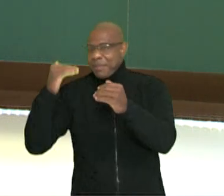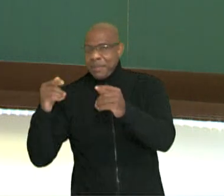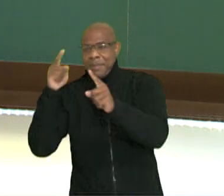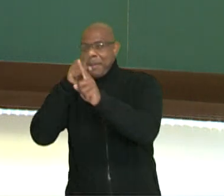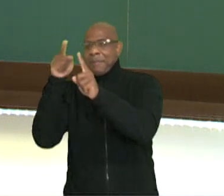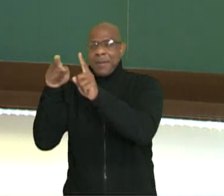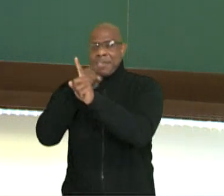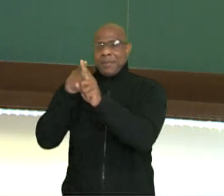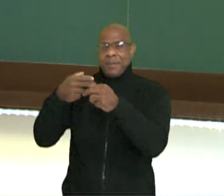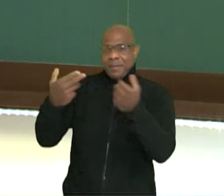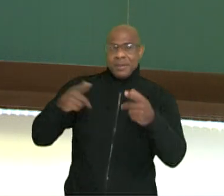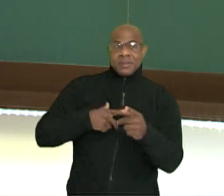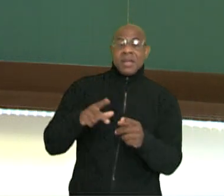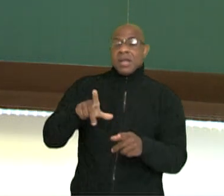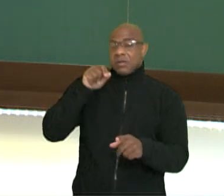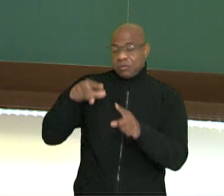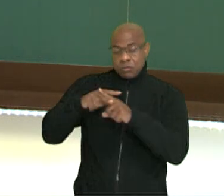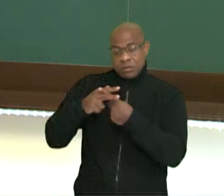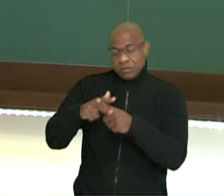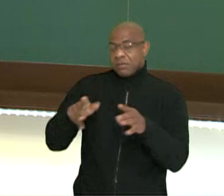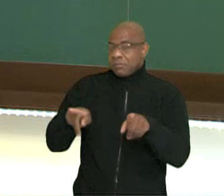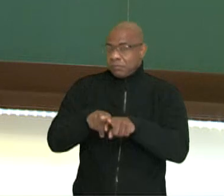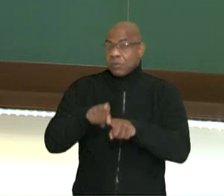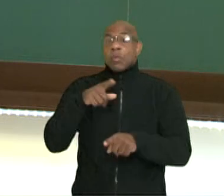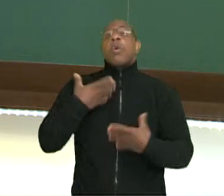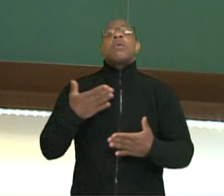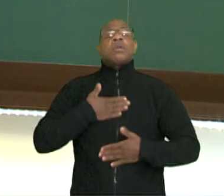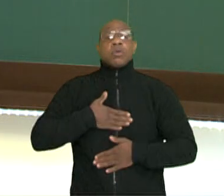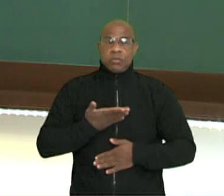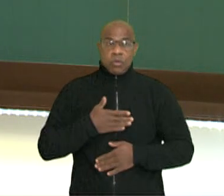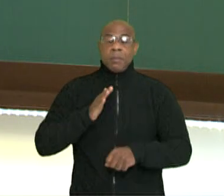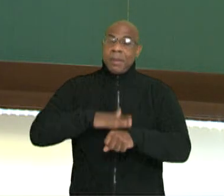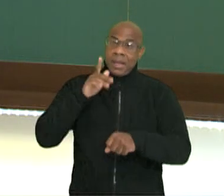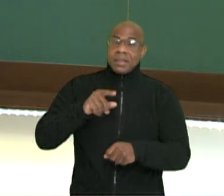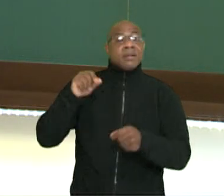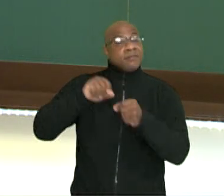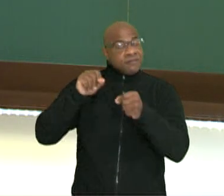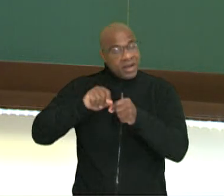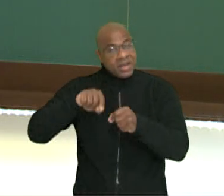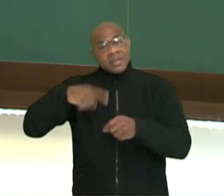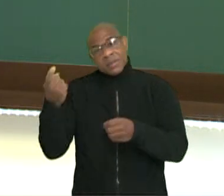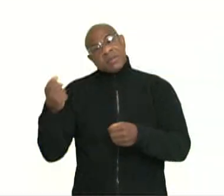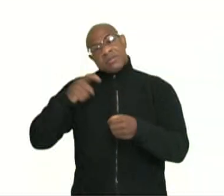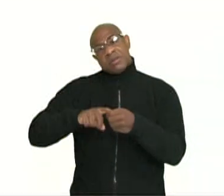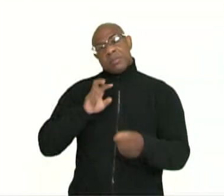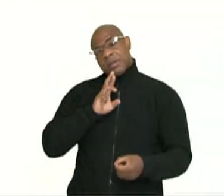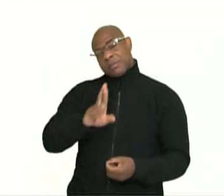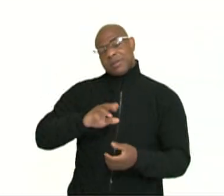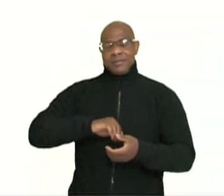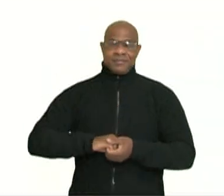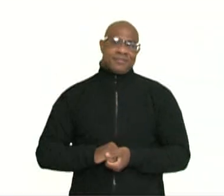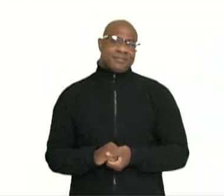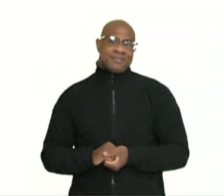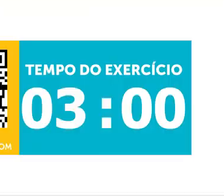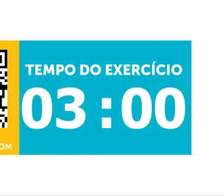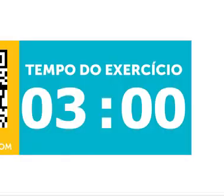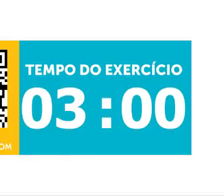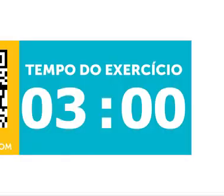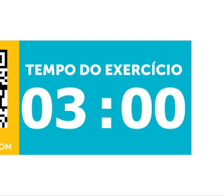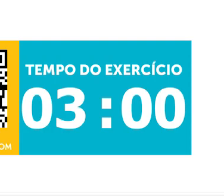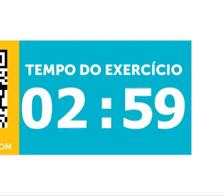várias ferramentas. Escolhe uma aí a que você gostou mais, resolve e a gente volta para conversar, ver se acertou, tá bom?